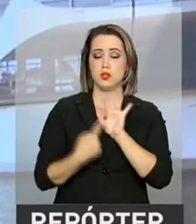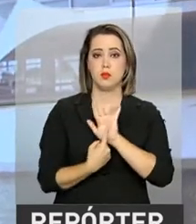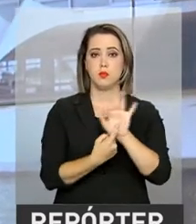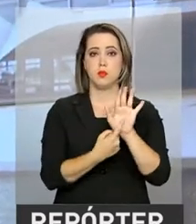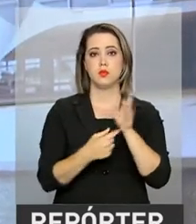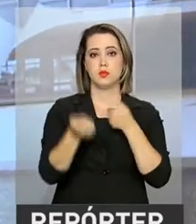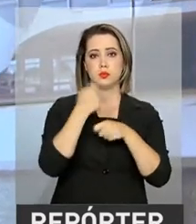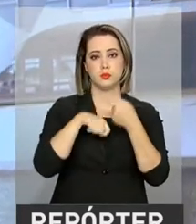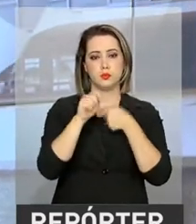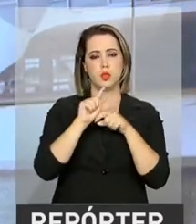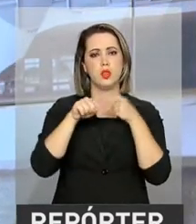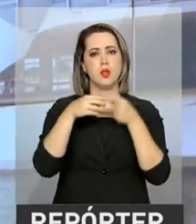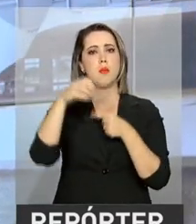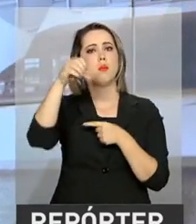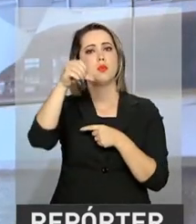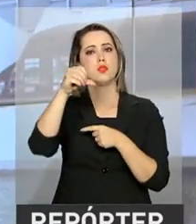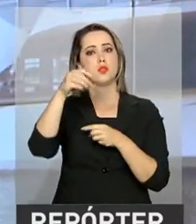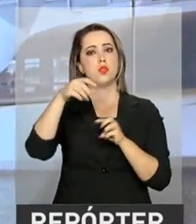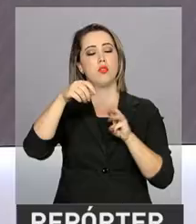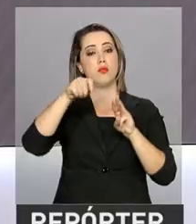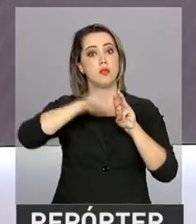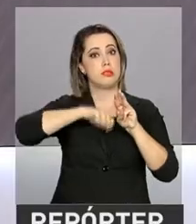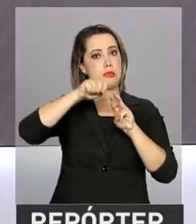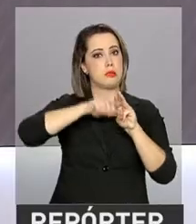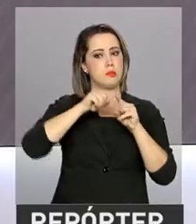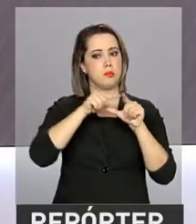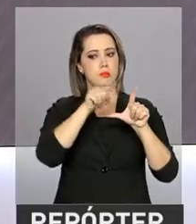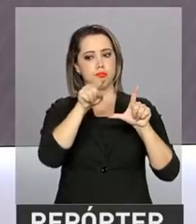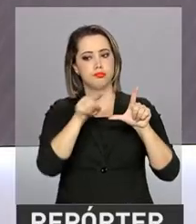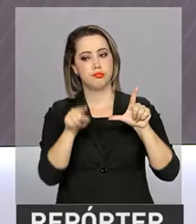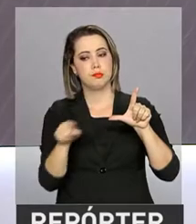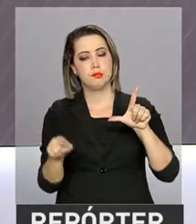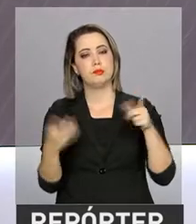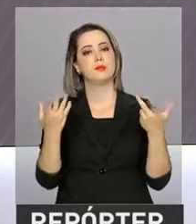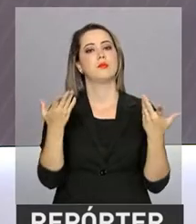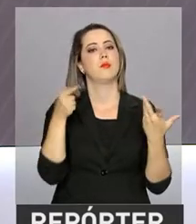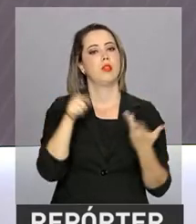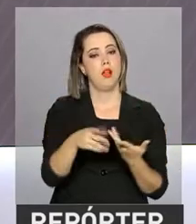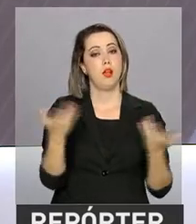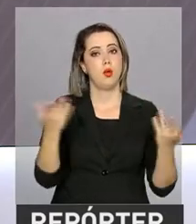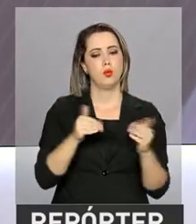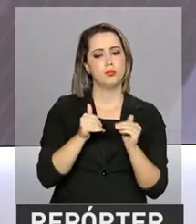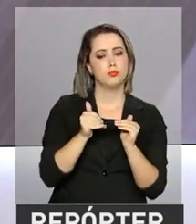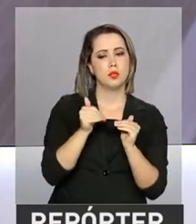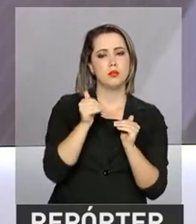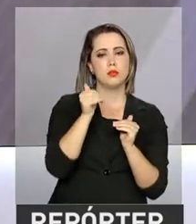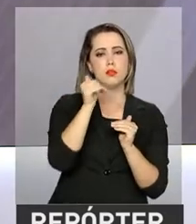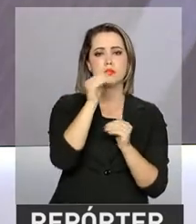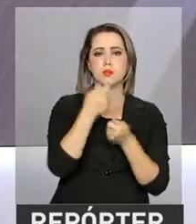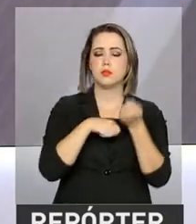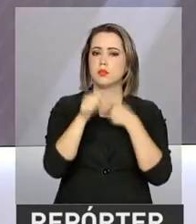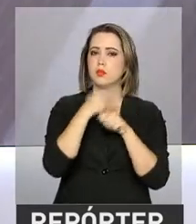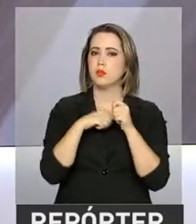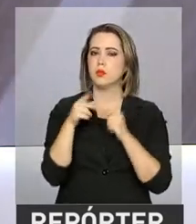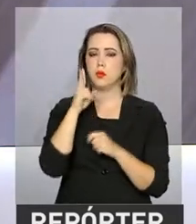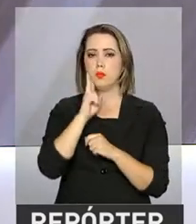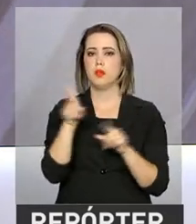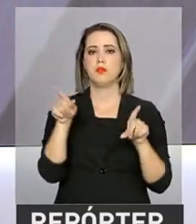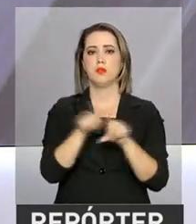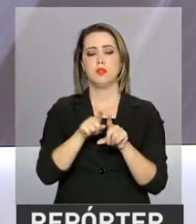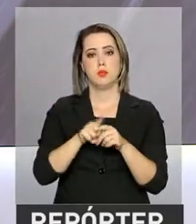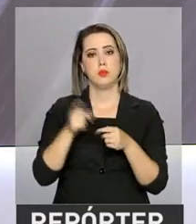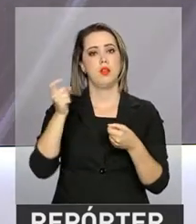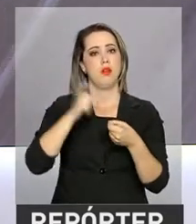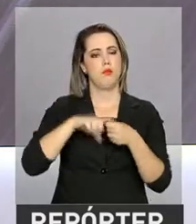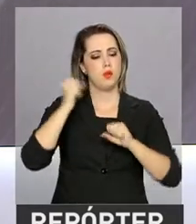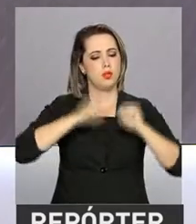após 9 trimestres de queda. E essa previsão do IPEA de crescimento da economia leva em conta a recuperação